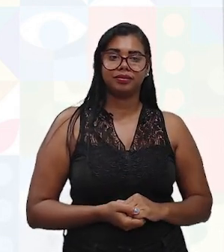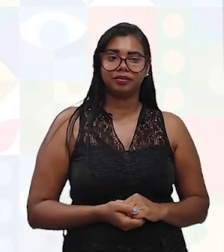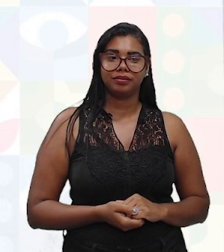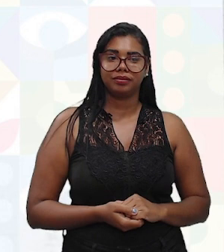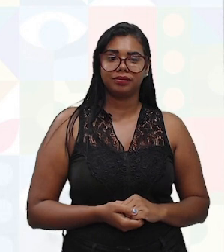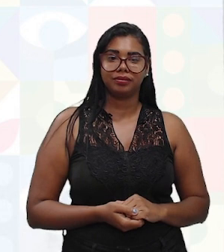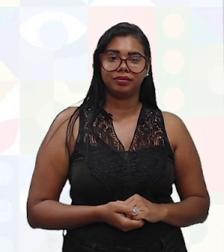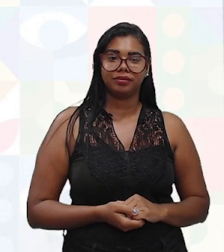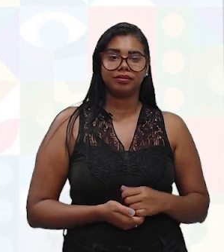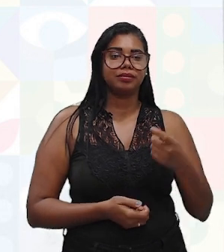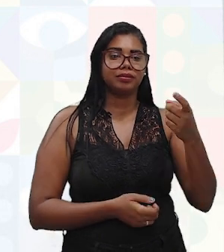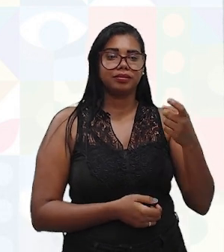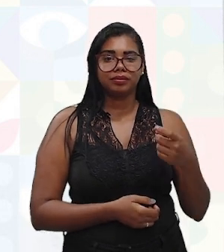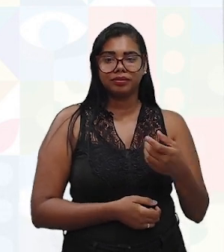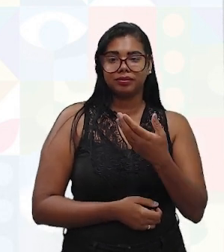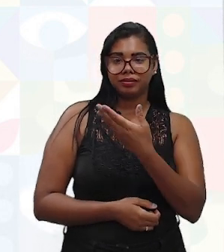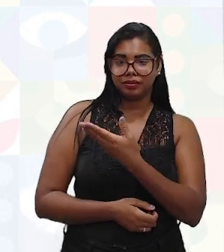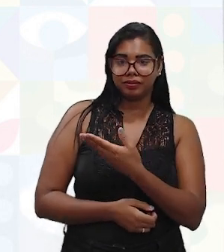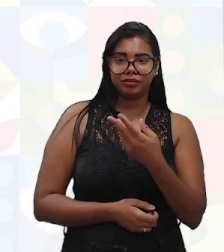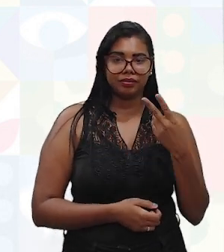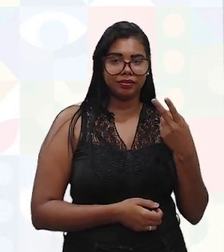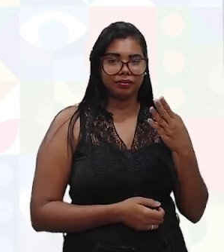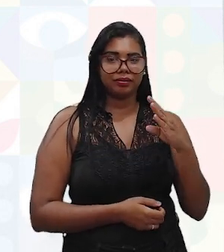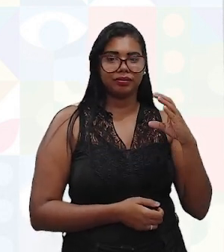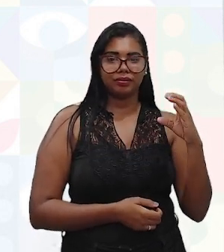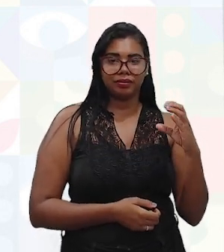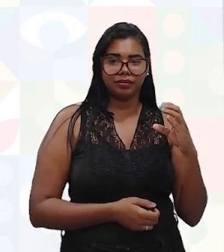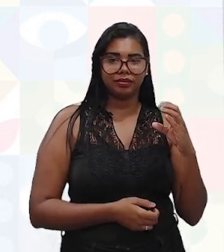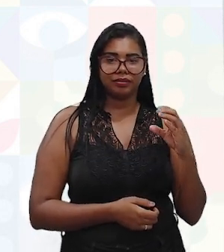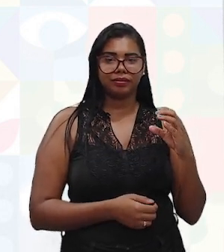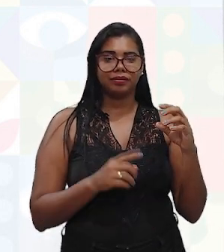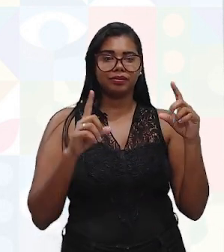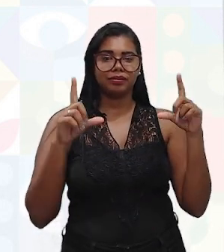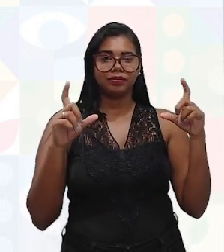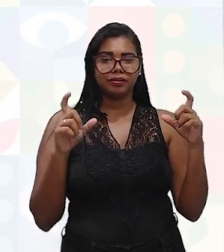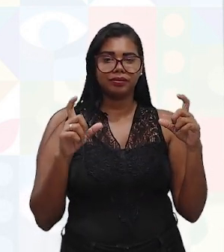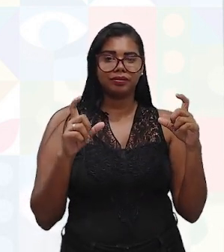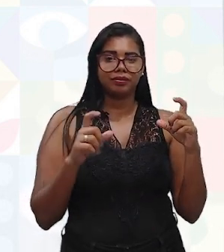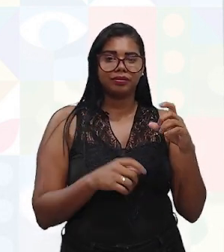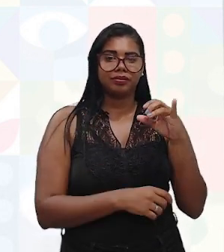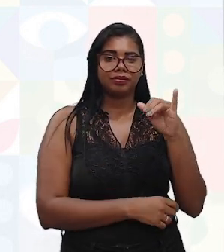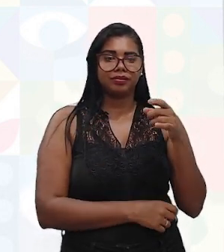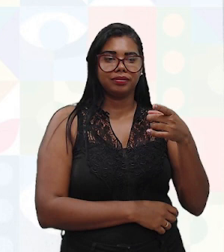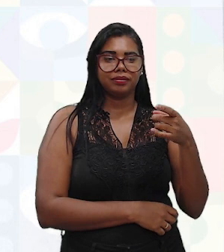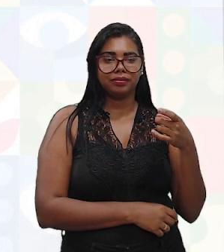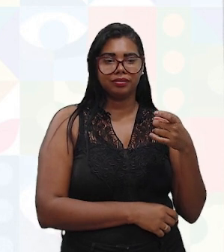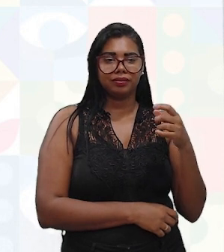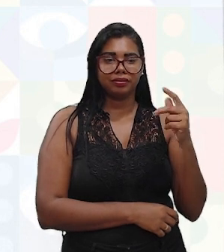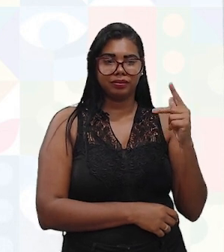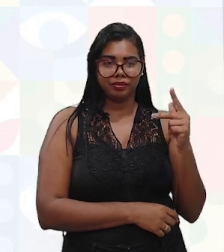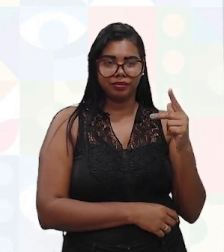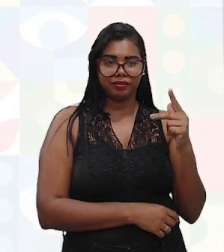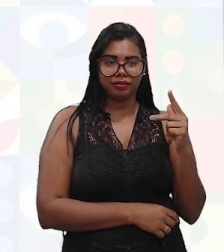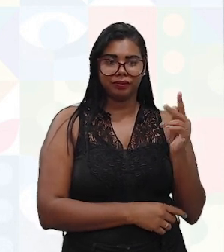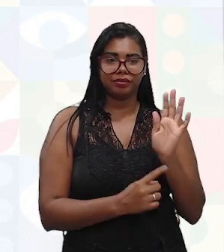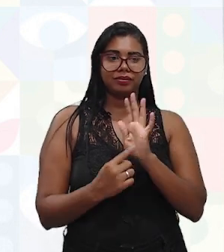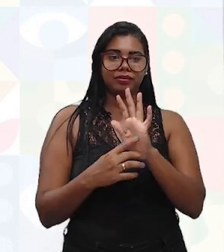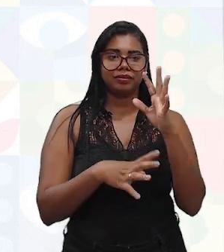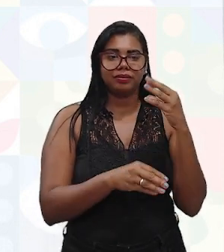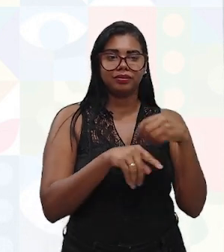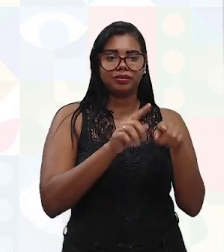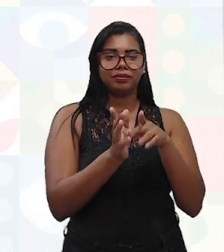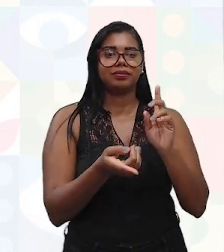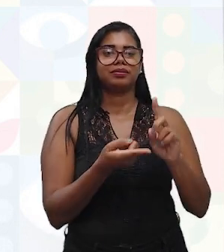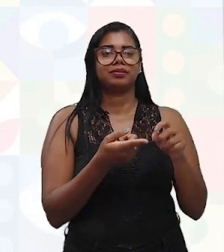raiz quadrada de 2BC, a parênteses, I vezes o P, onde Q é a quantidade do lote econômico de